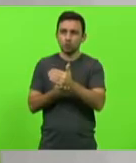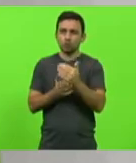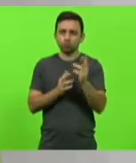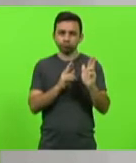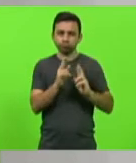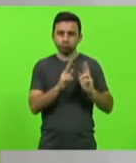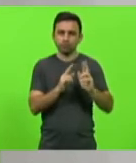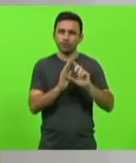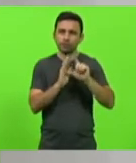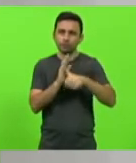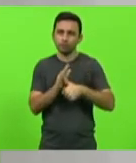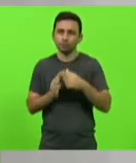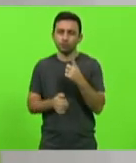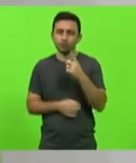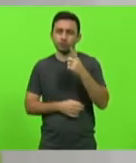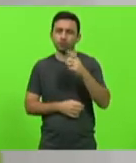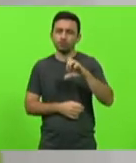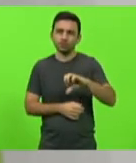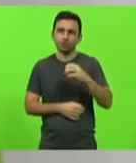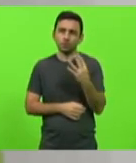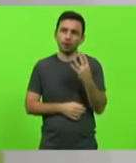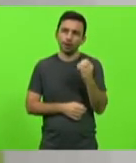depois,